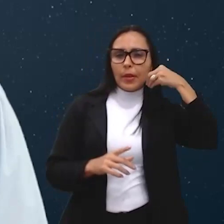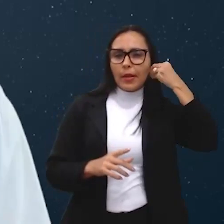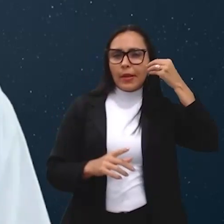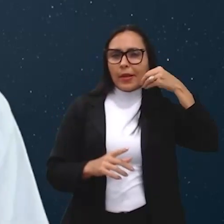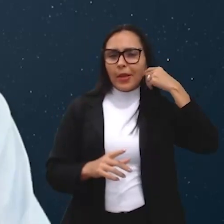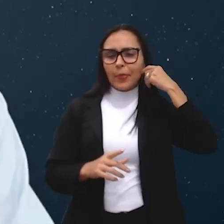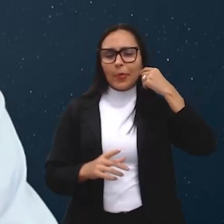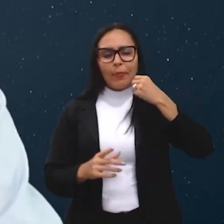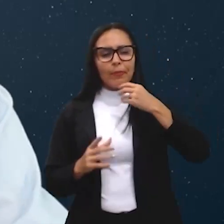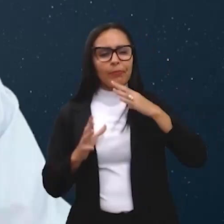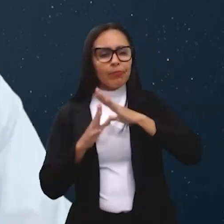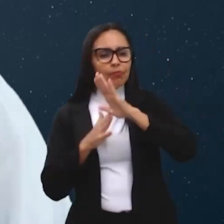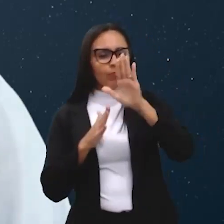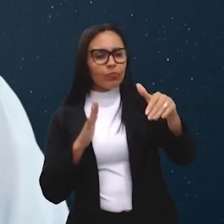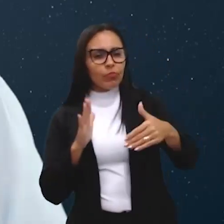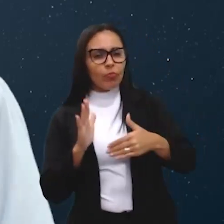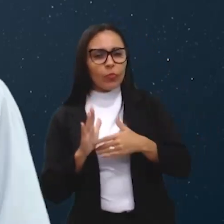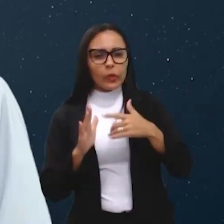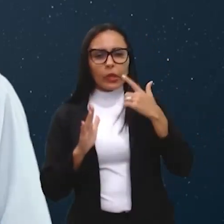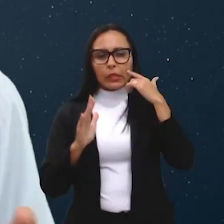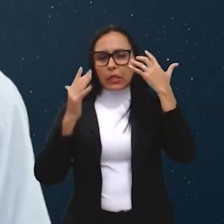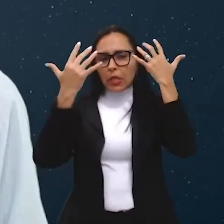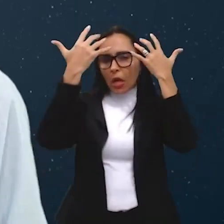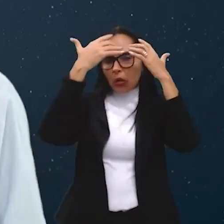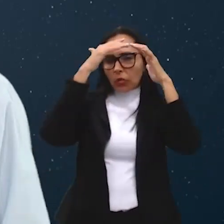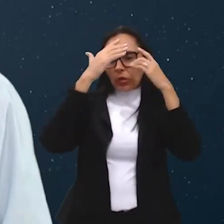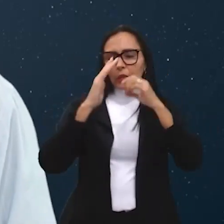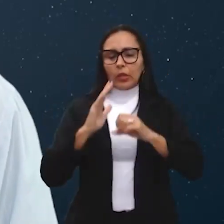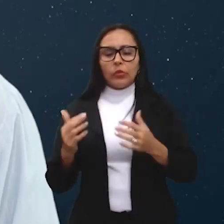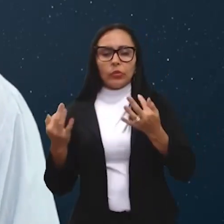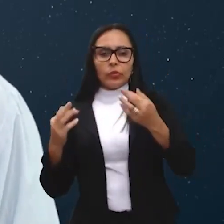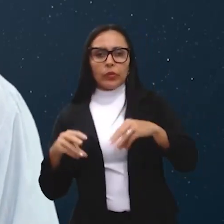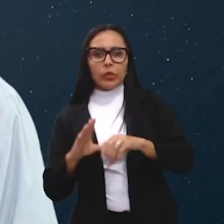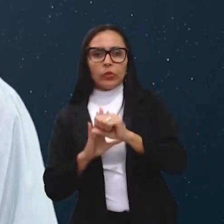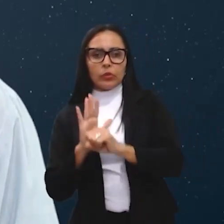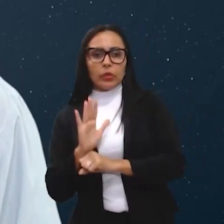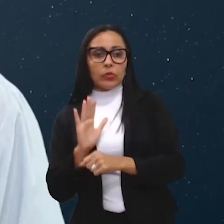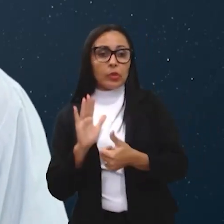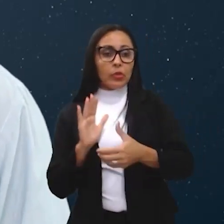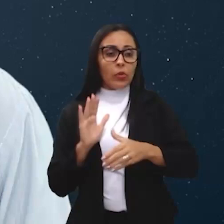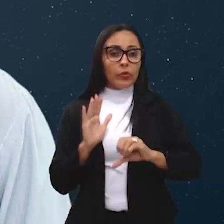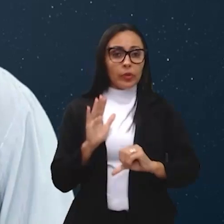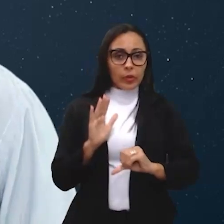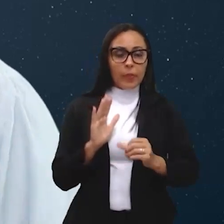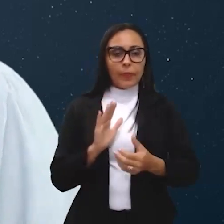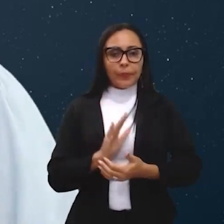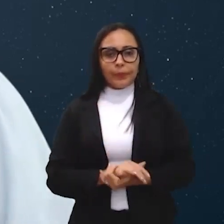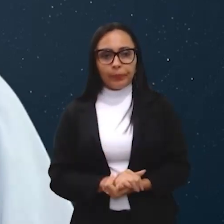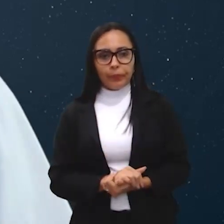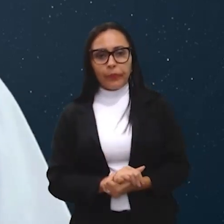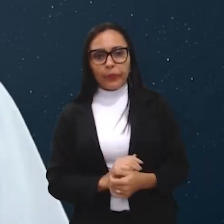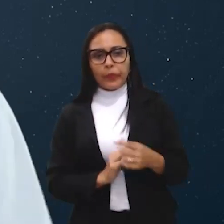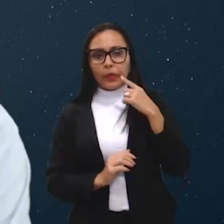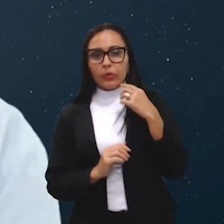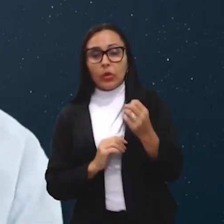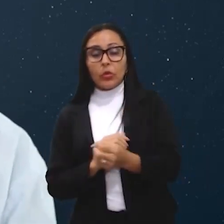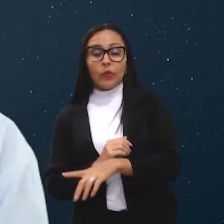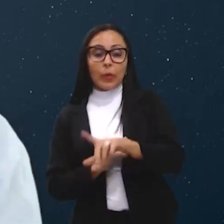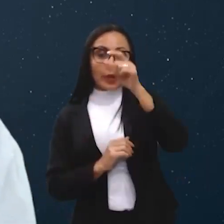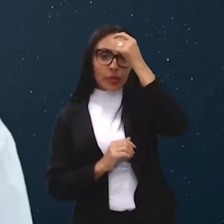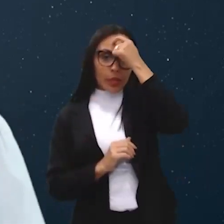toda essa racionalidade do final do século XIX, traz uma nova